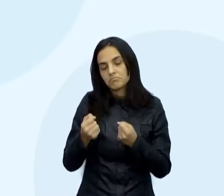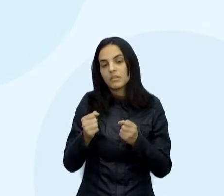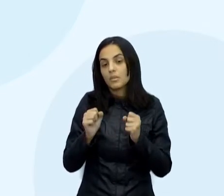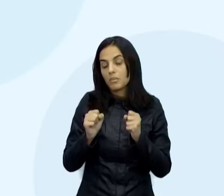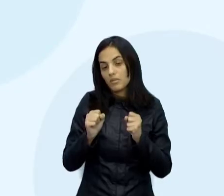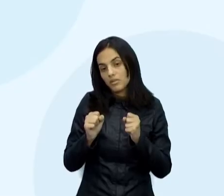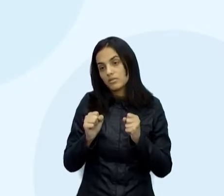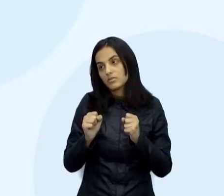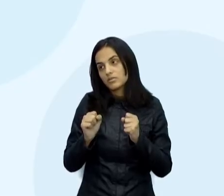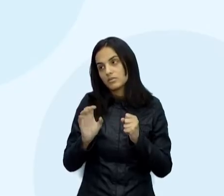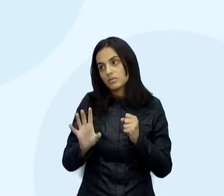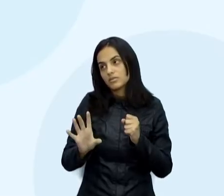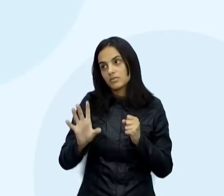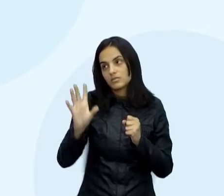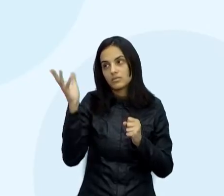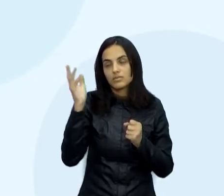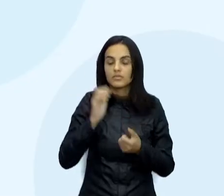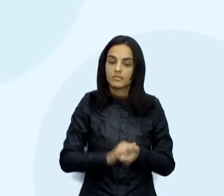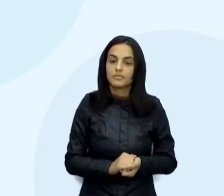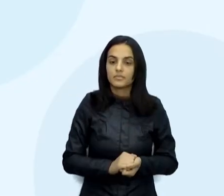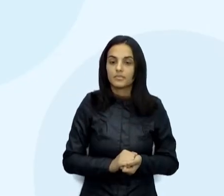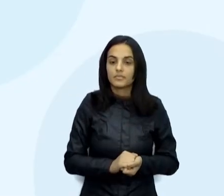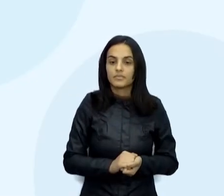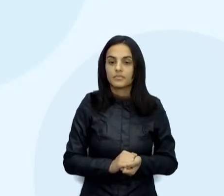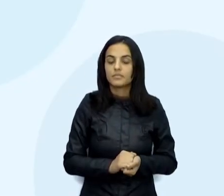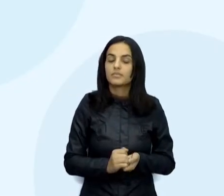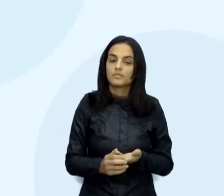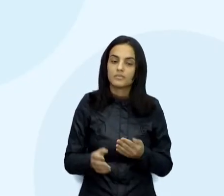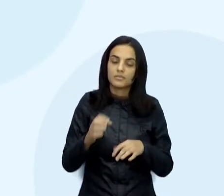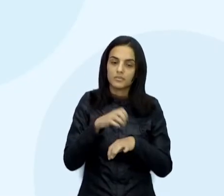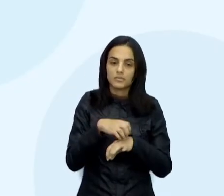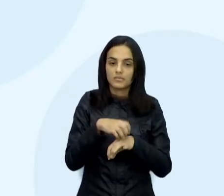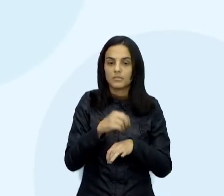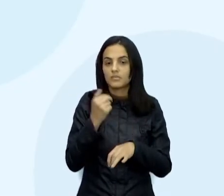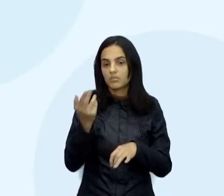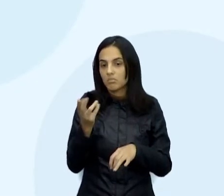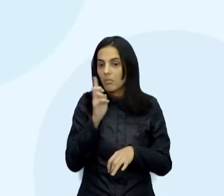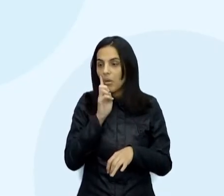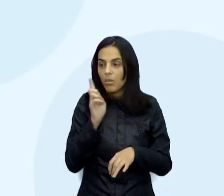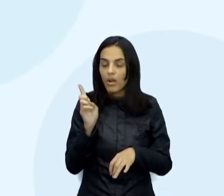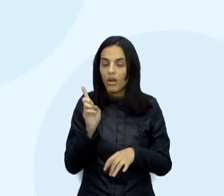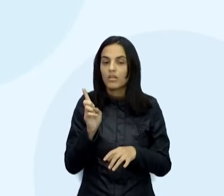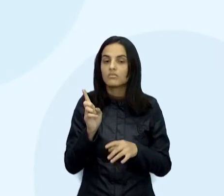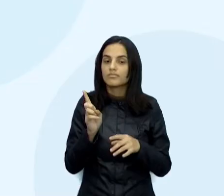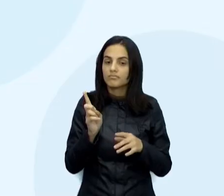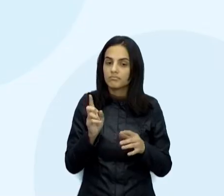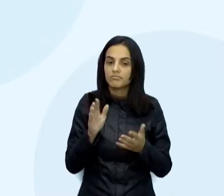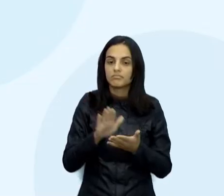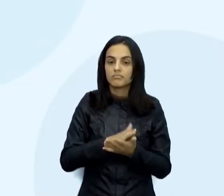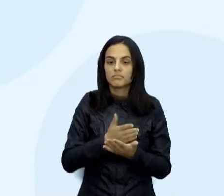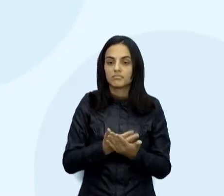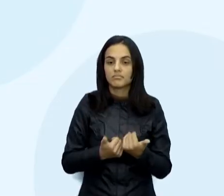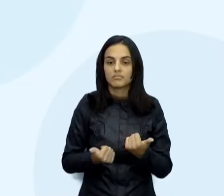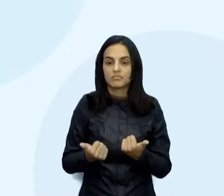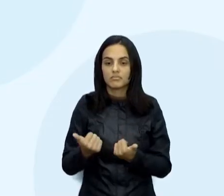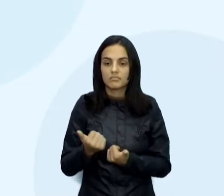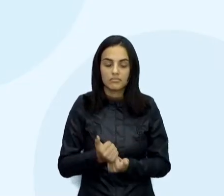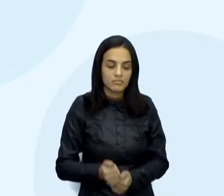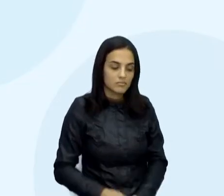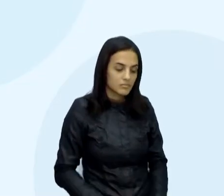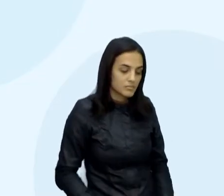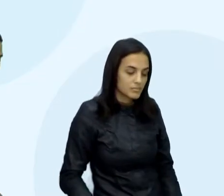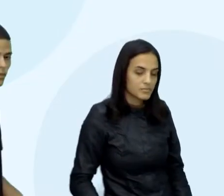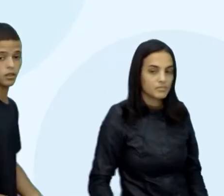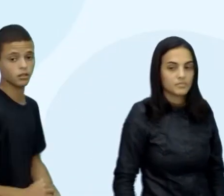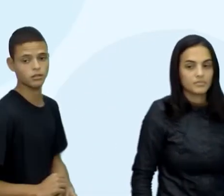pode ocasionar fissuras, tanto na parte centrais como nas partes laterais, E as partes, né, que tem lá